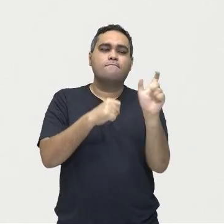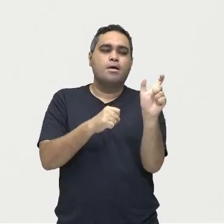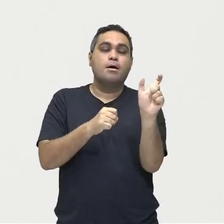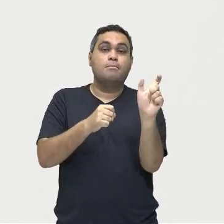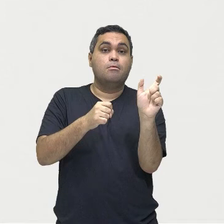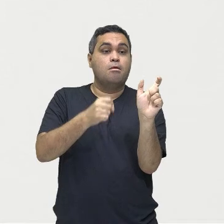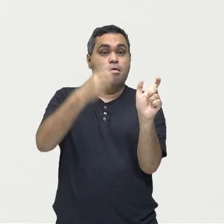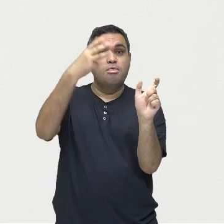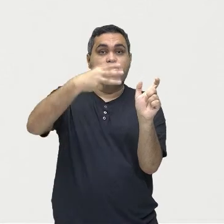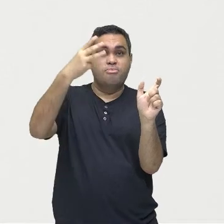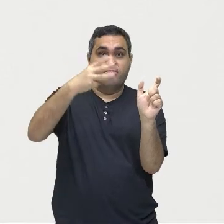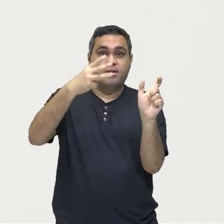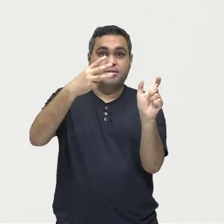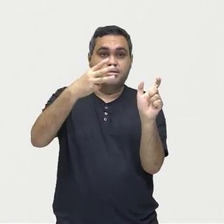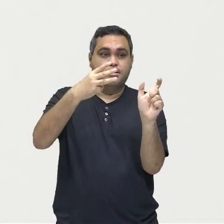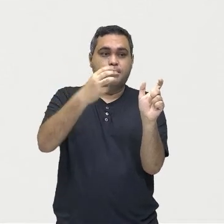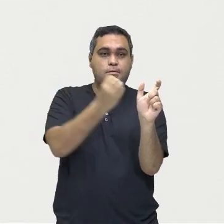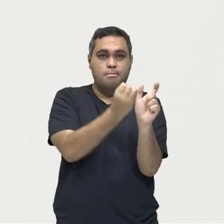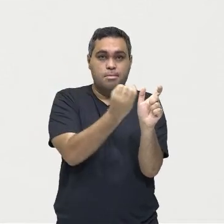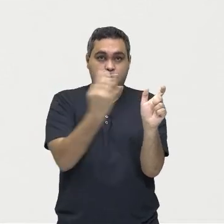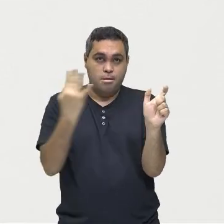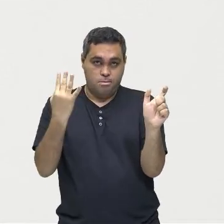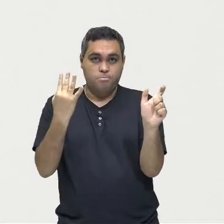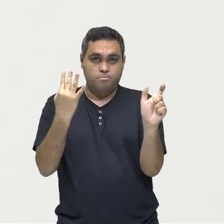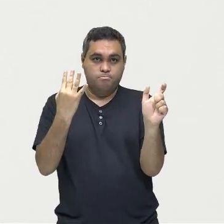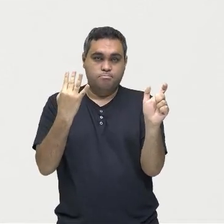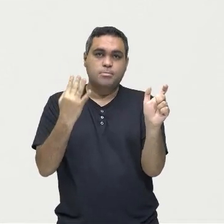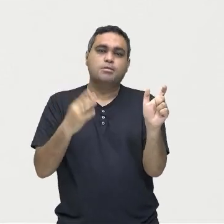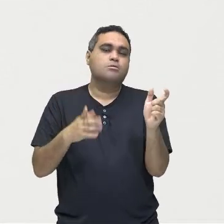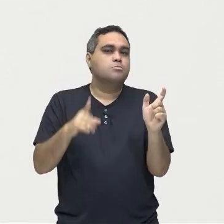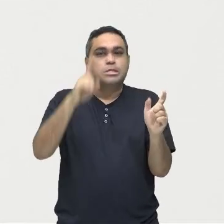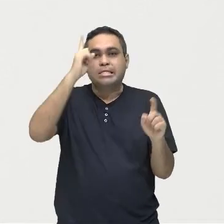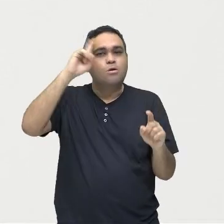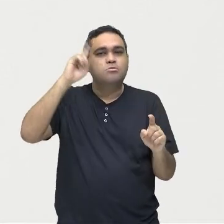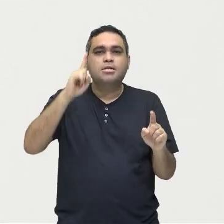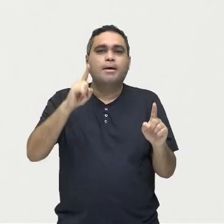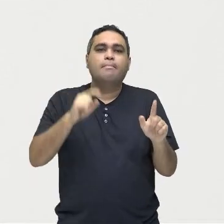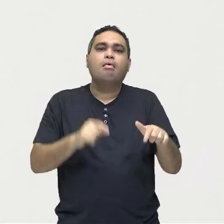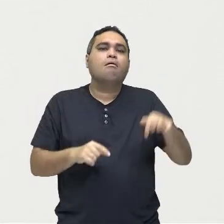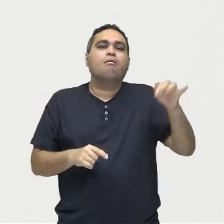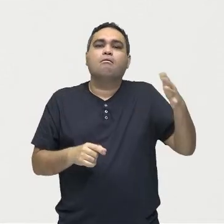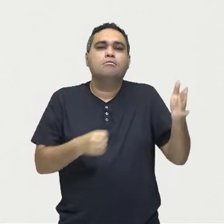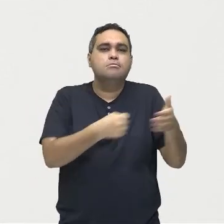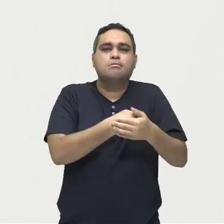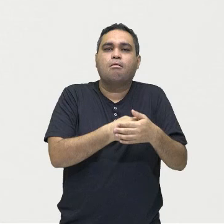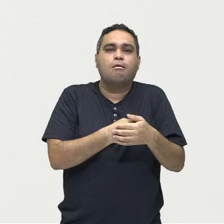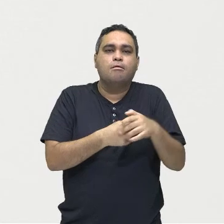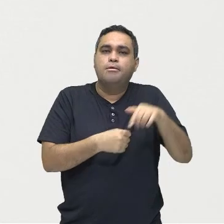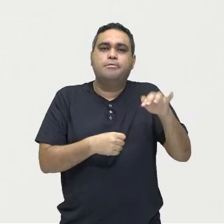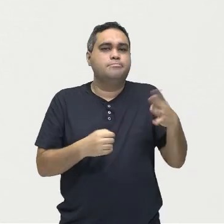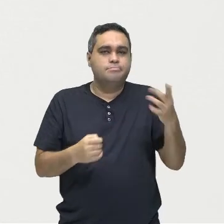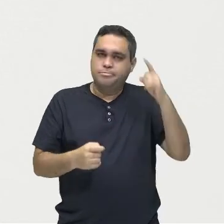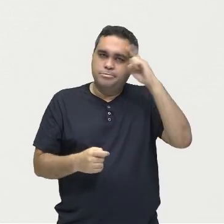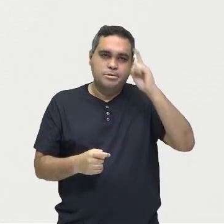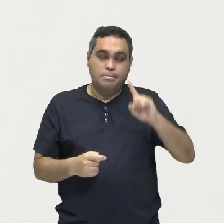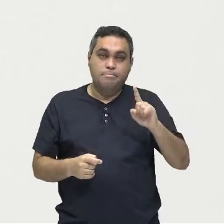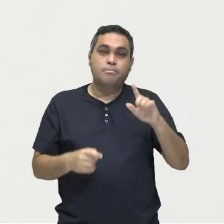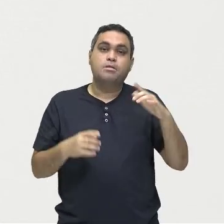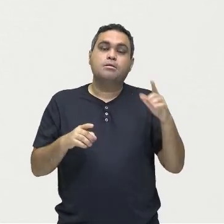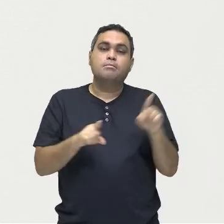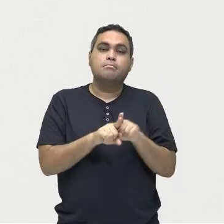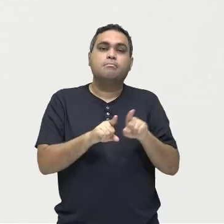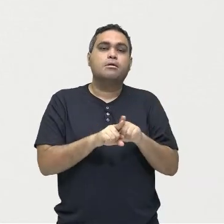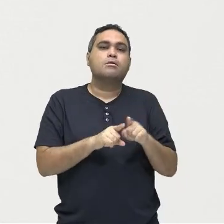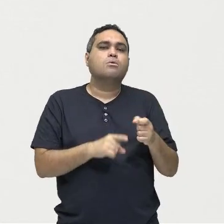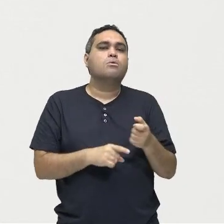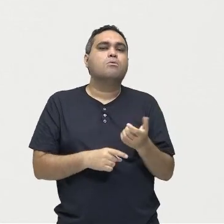plural, não se sabe de quem se fala, né? Não se determina quais foram as